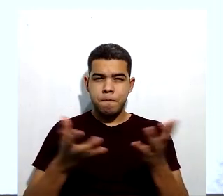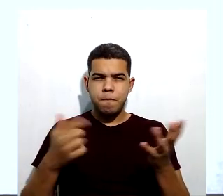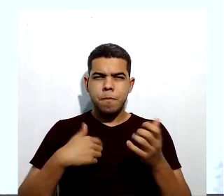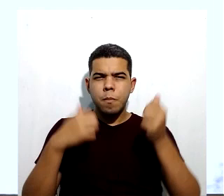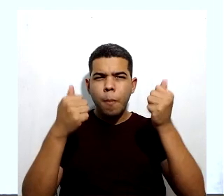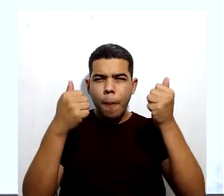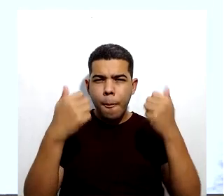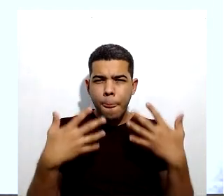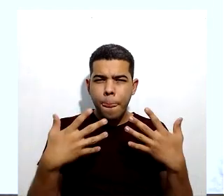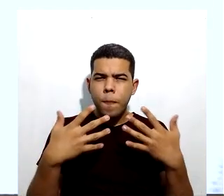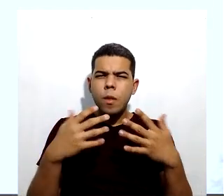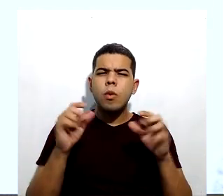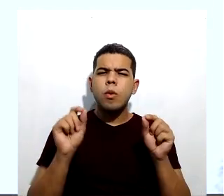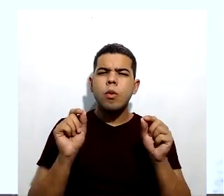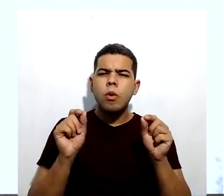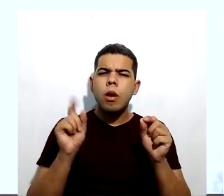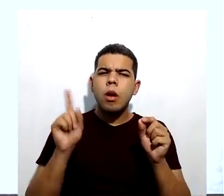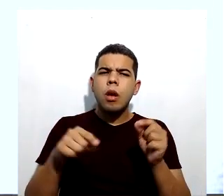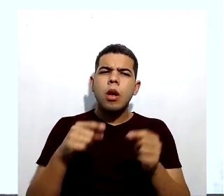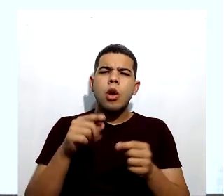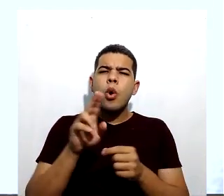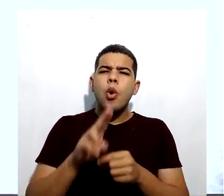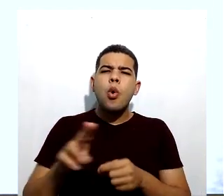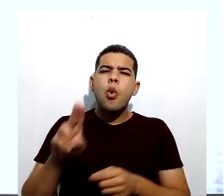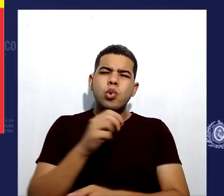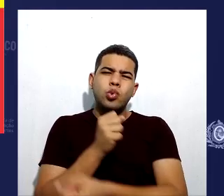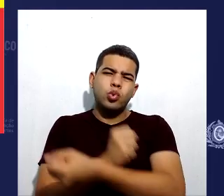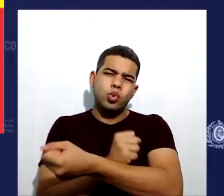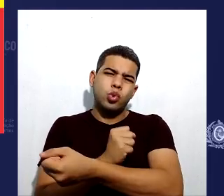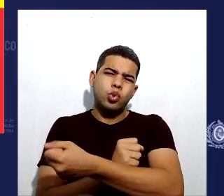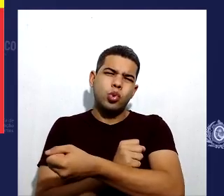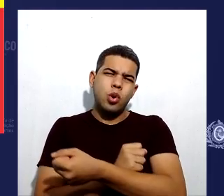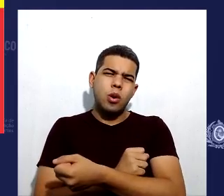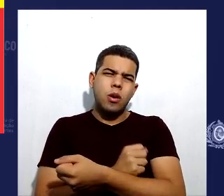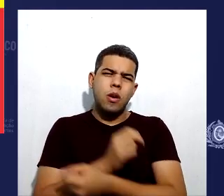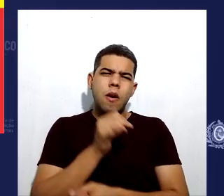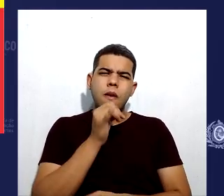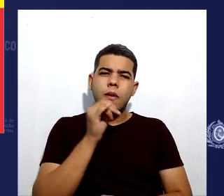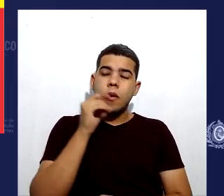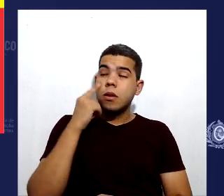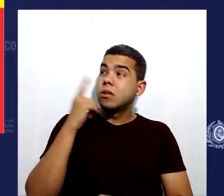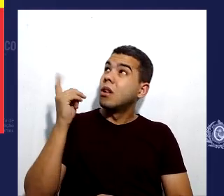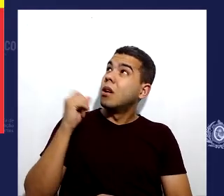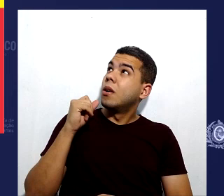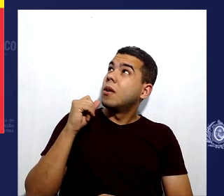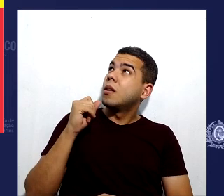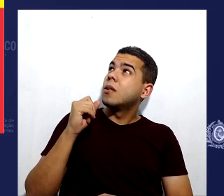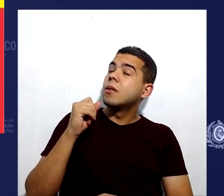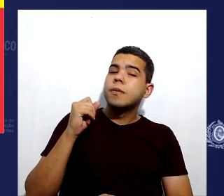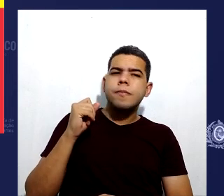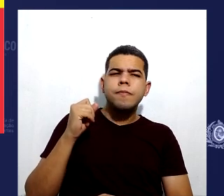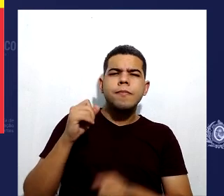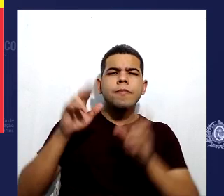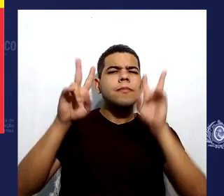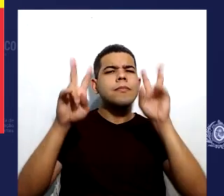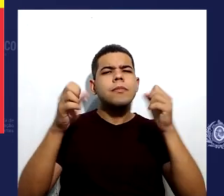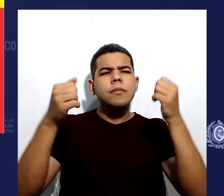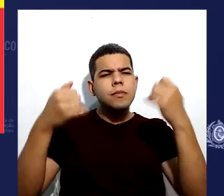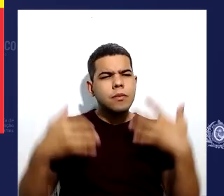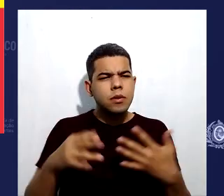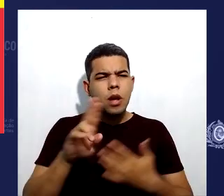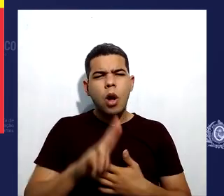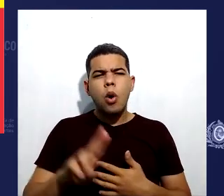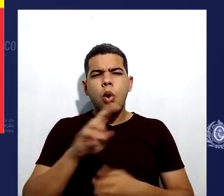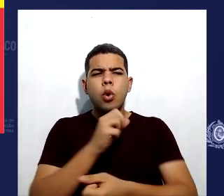o uso de drogas. Observa aí na telinha. Quando se fala sobre o uso de drogas, a gente vai ter o uso de drogas que